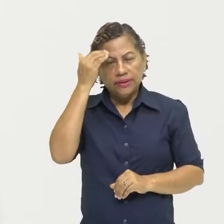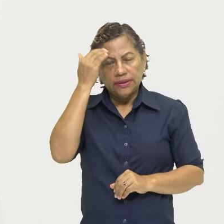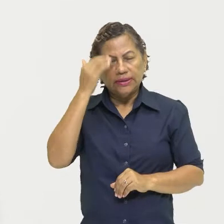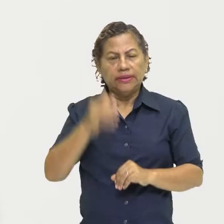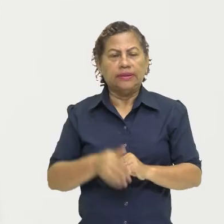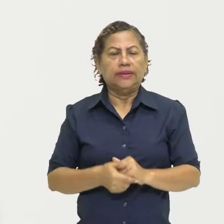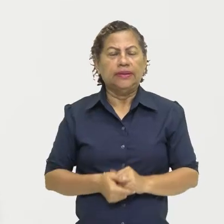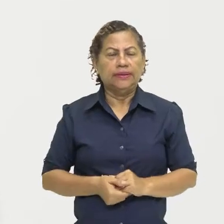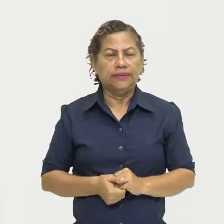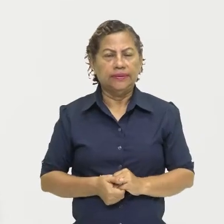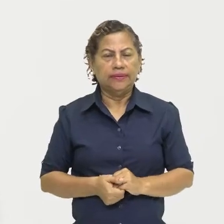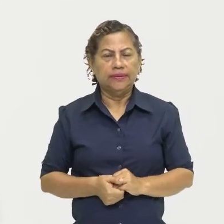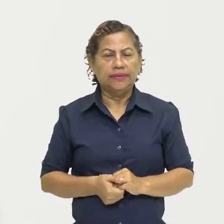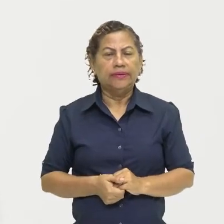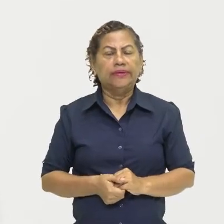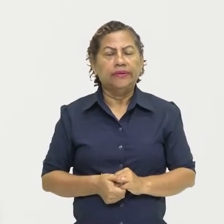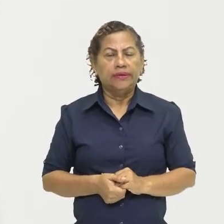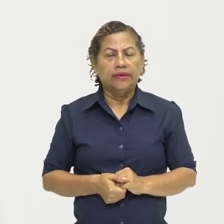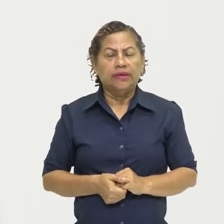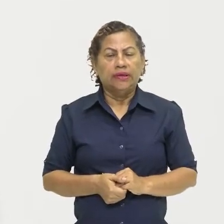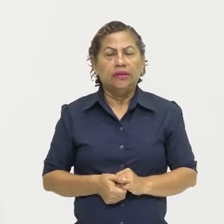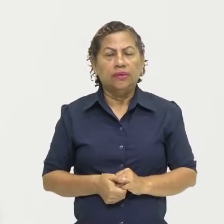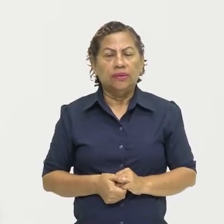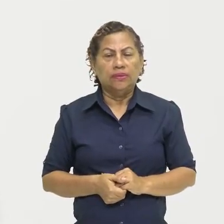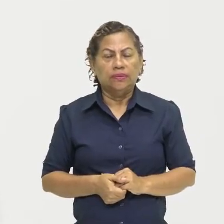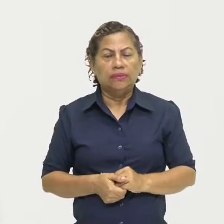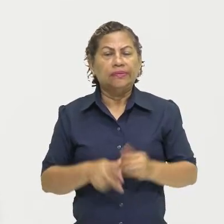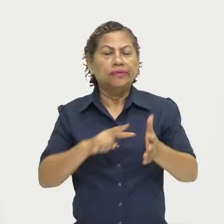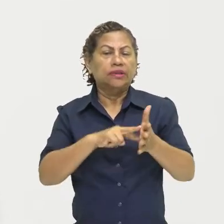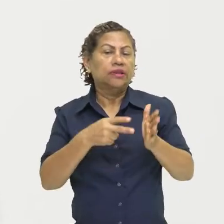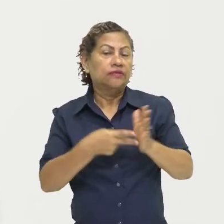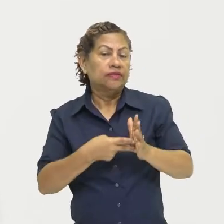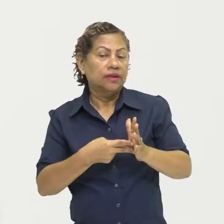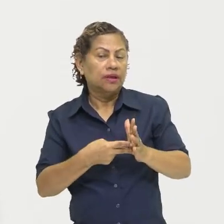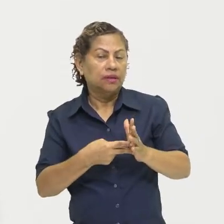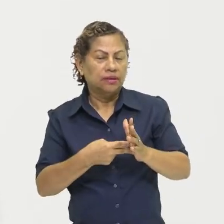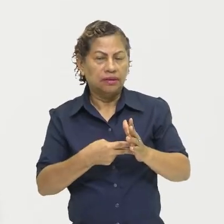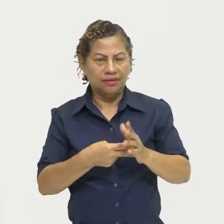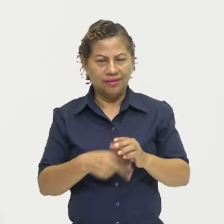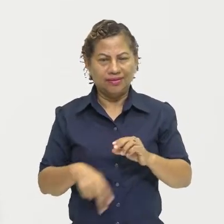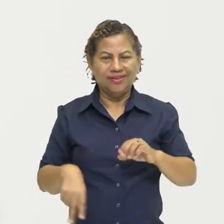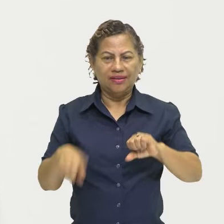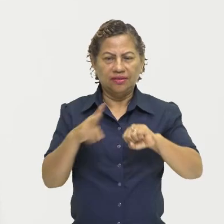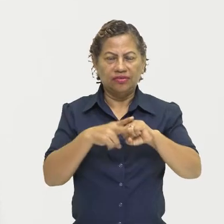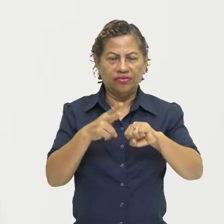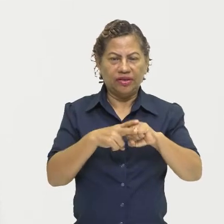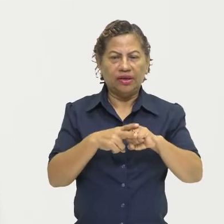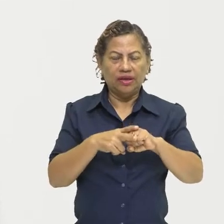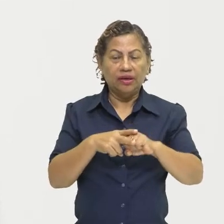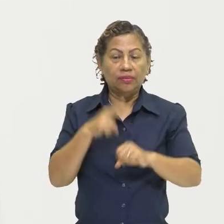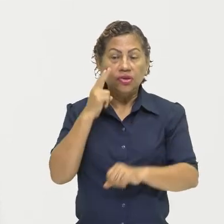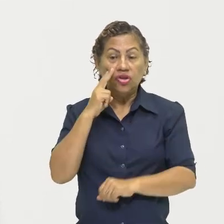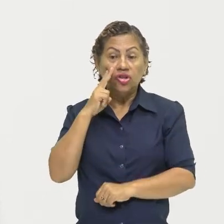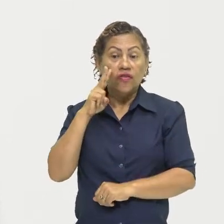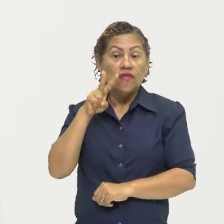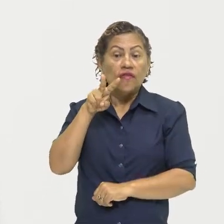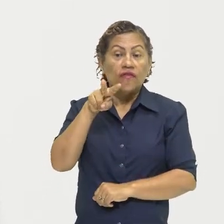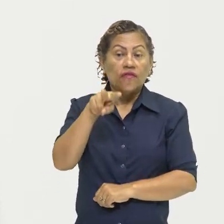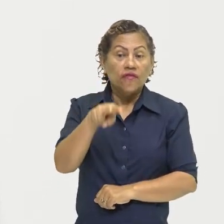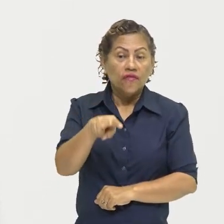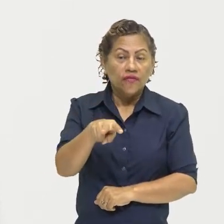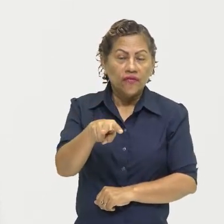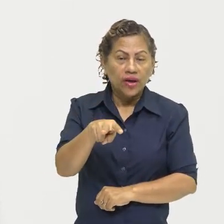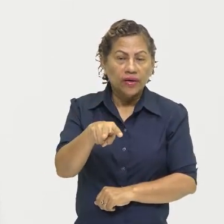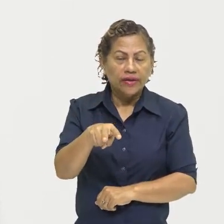coisinha aqui, né? Que é o sentido do verbo. Quando ele está com o sentido de ver, enxergar, ele